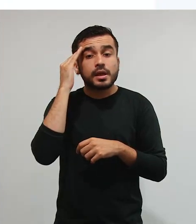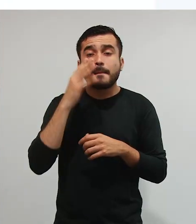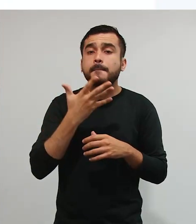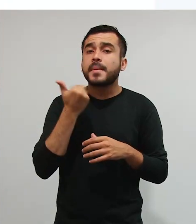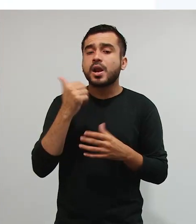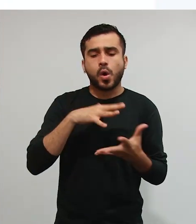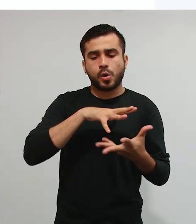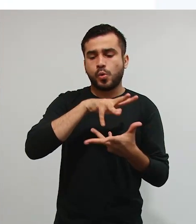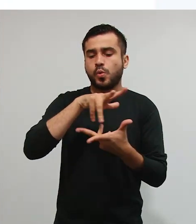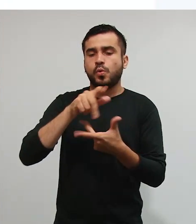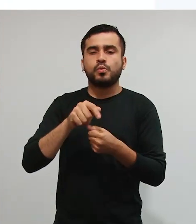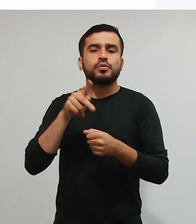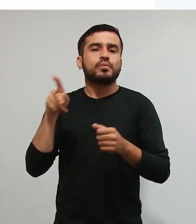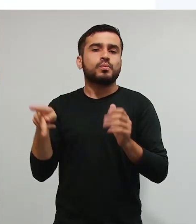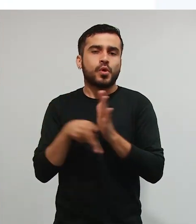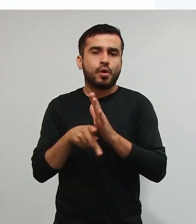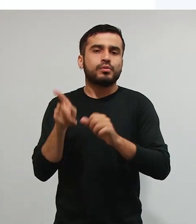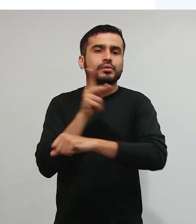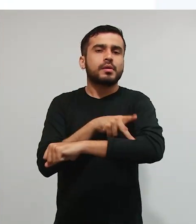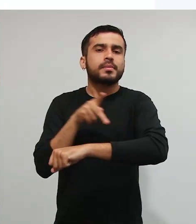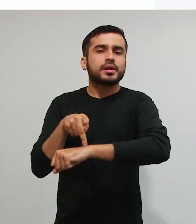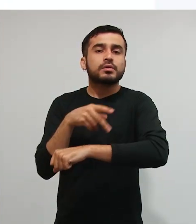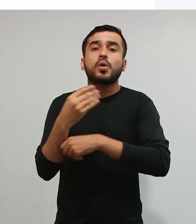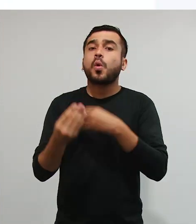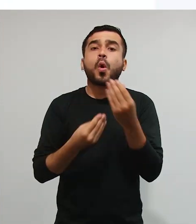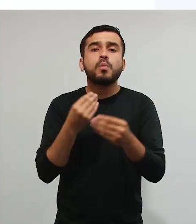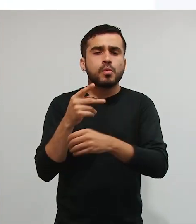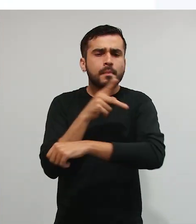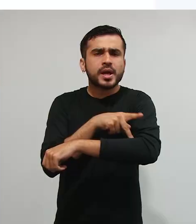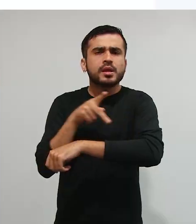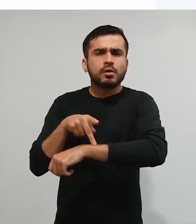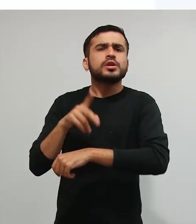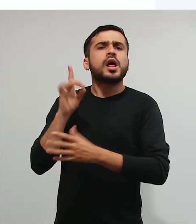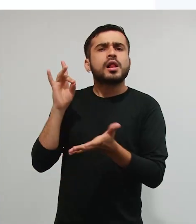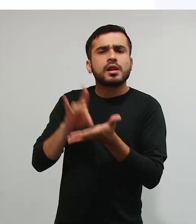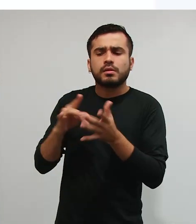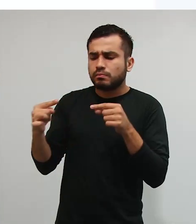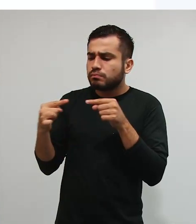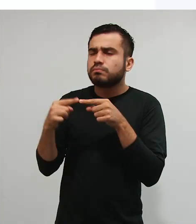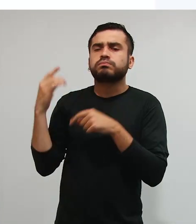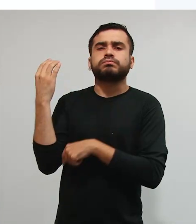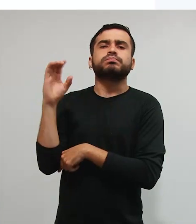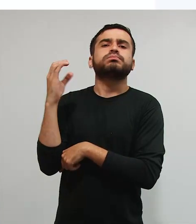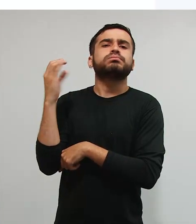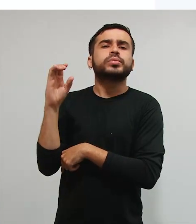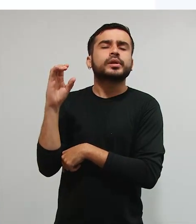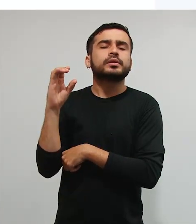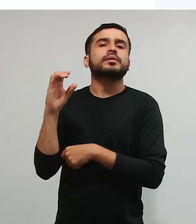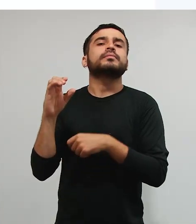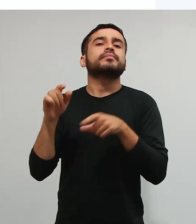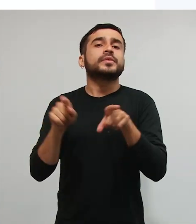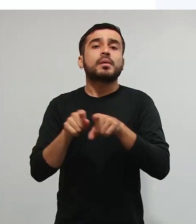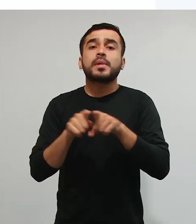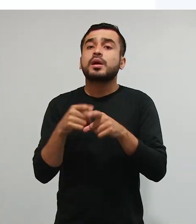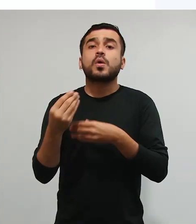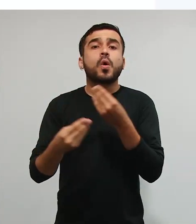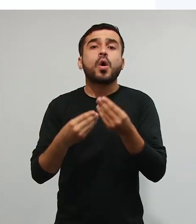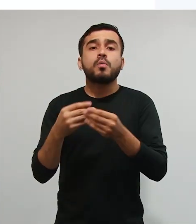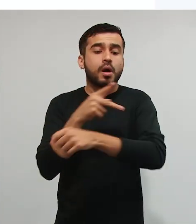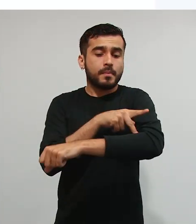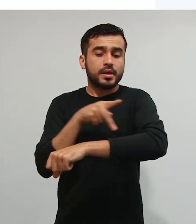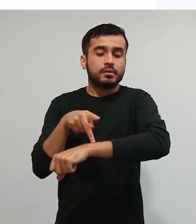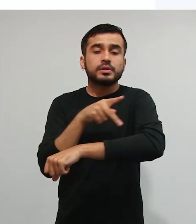da pedagogia, né? Como que a pedagogia se constitui como ciência, como que a pedagogia